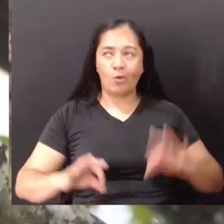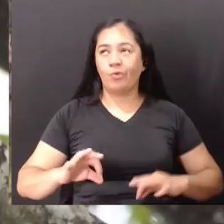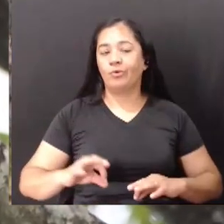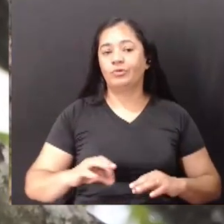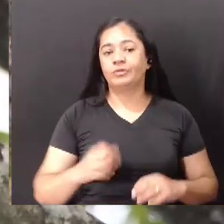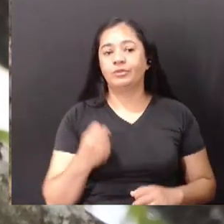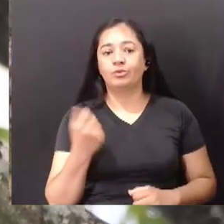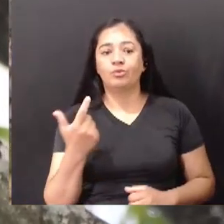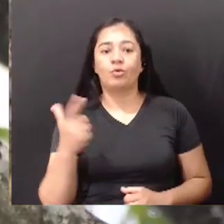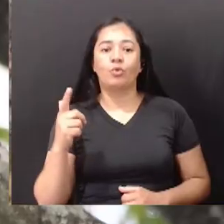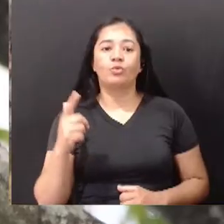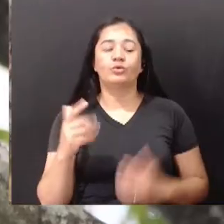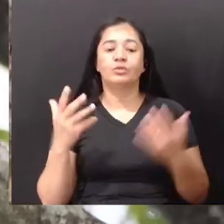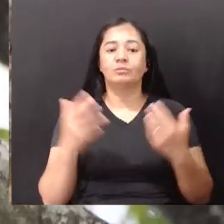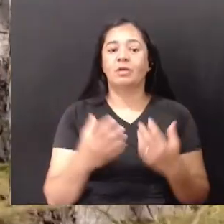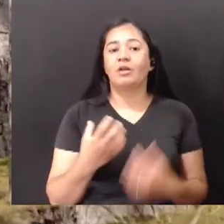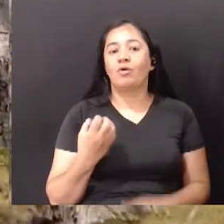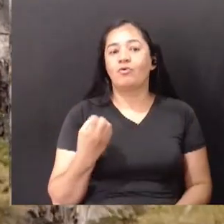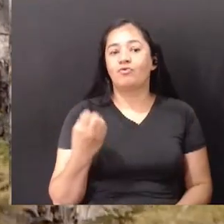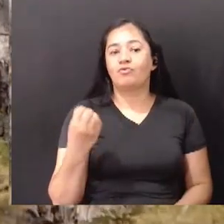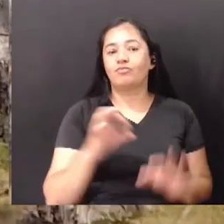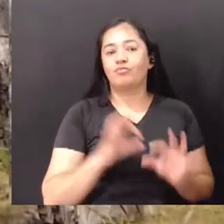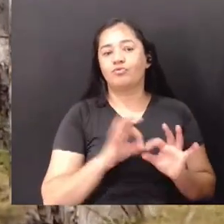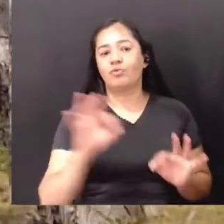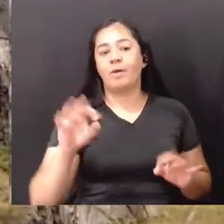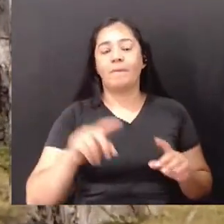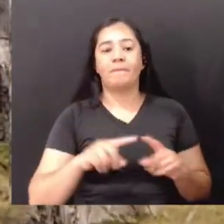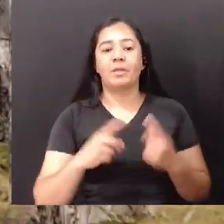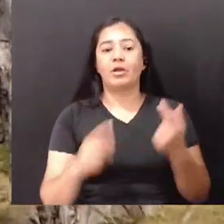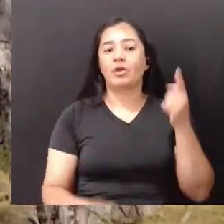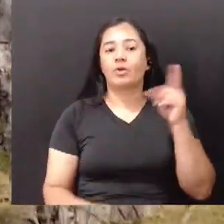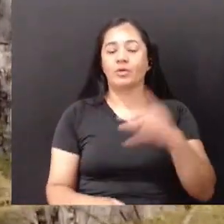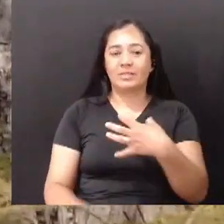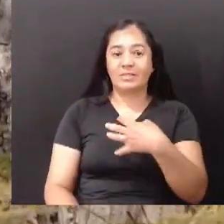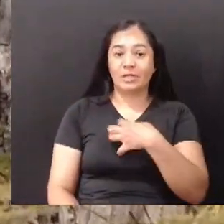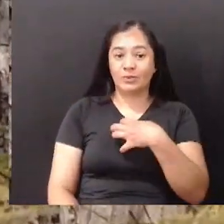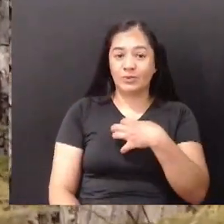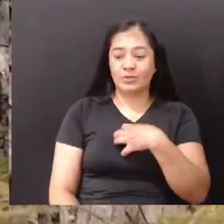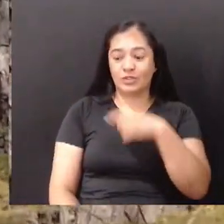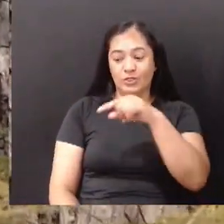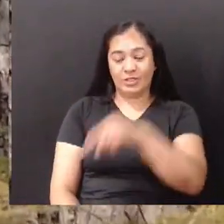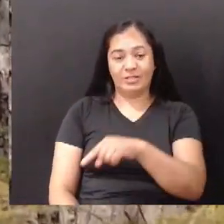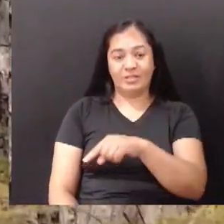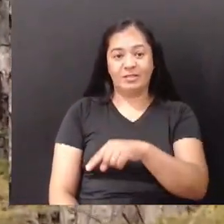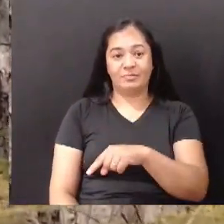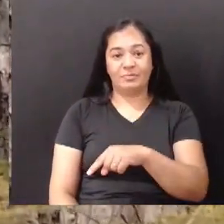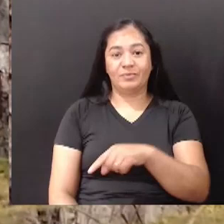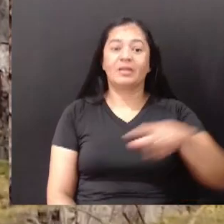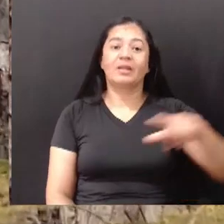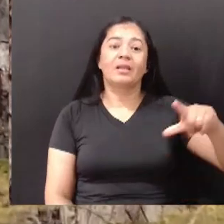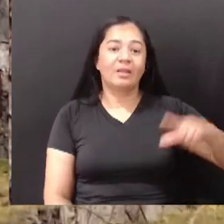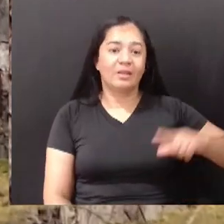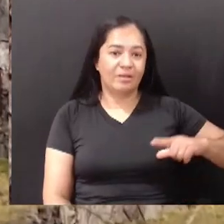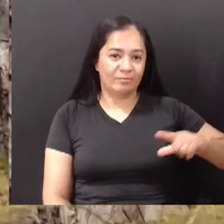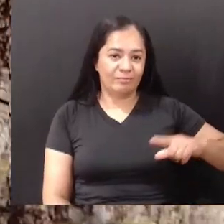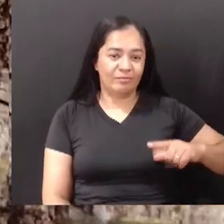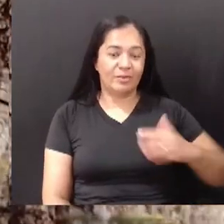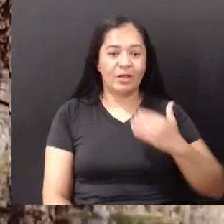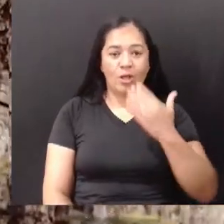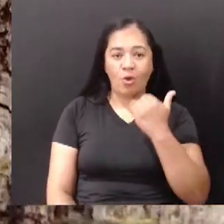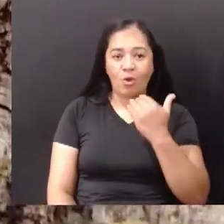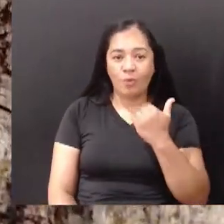eles podem viajar bastante, eles podem andar bastante, mas que eles possam sentir aqui que eles